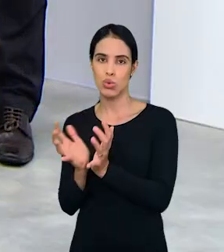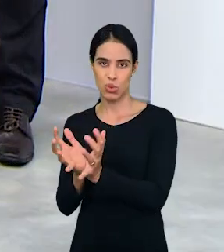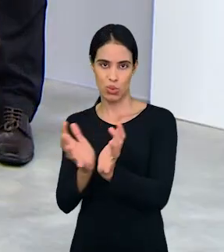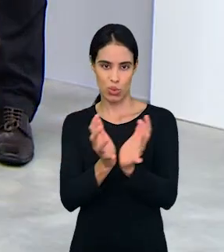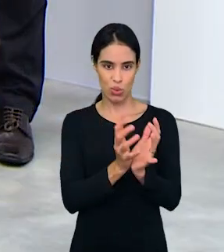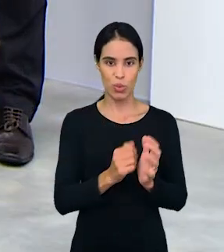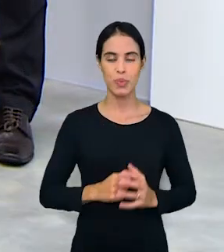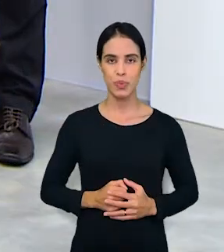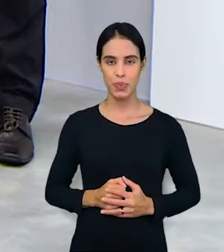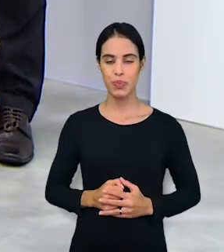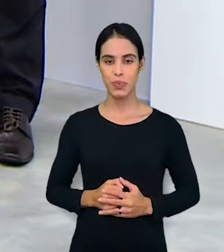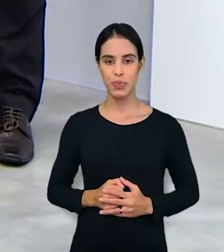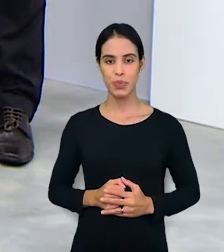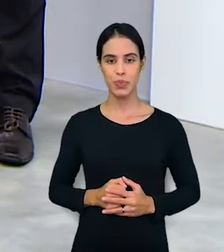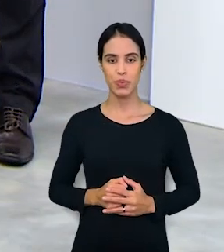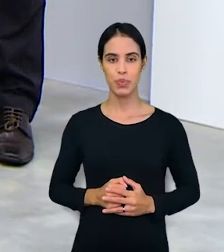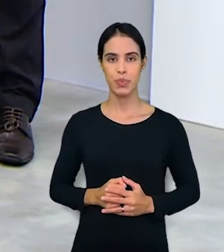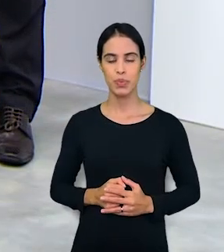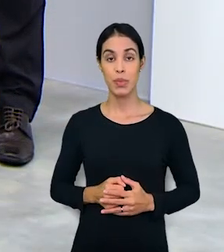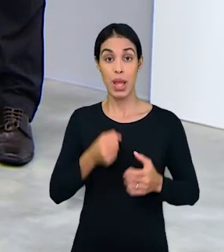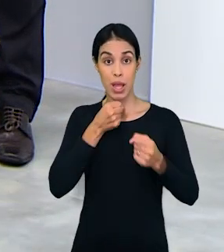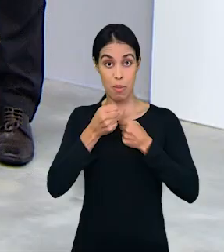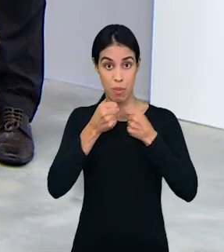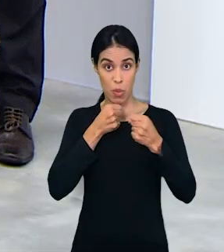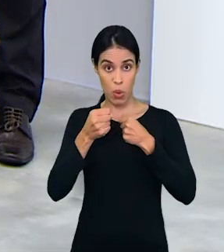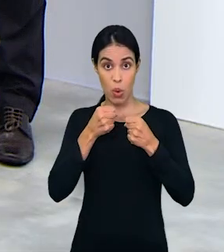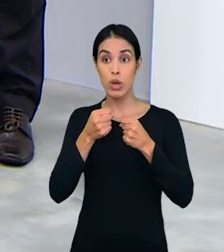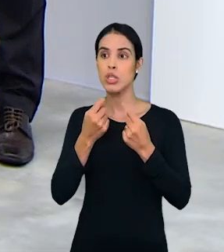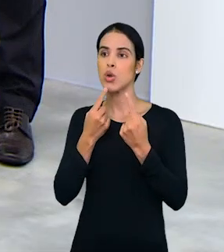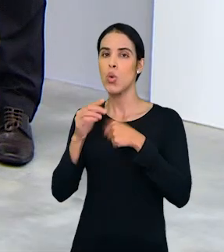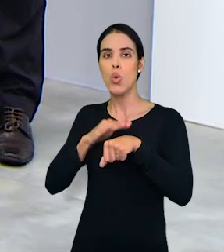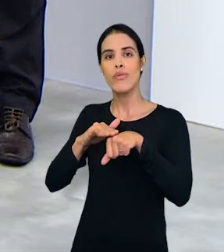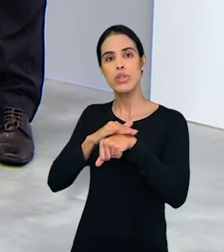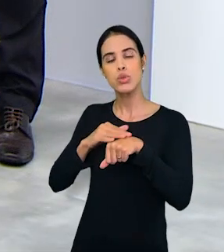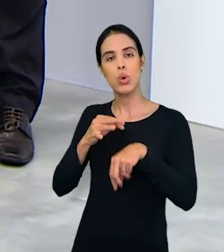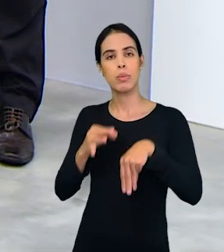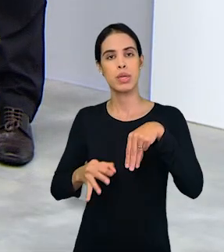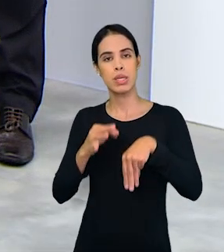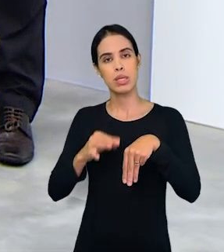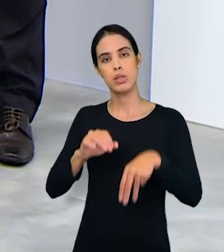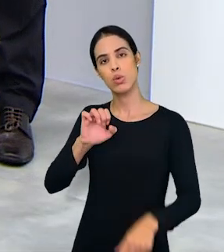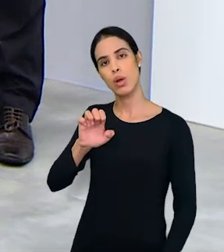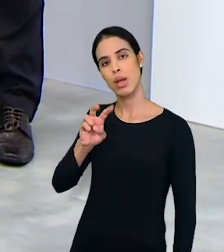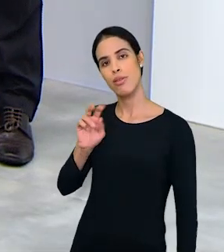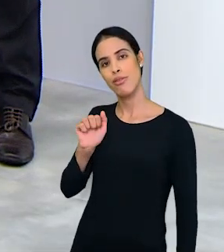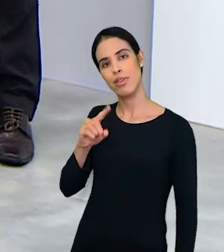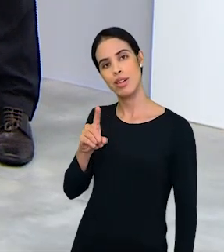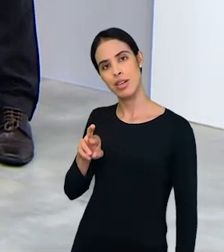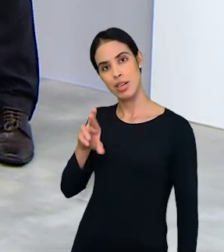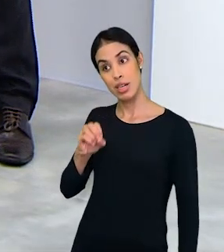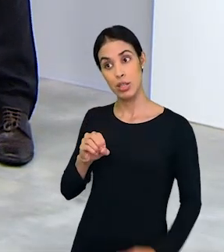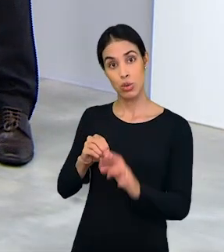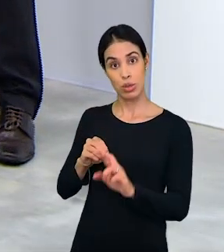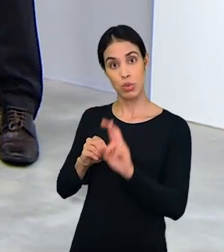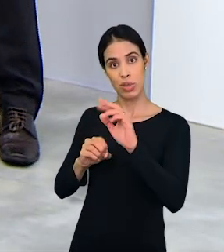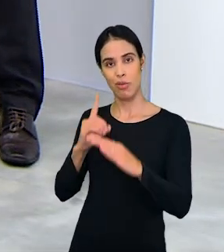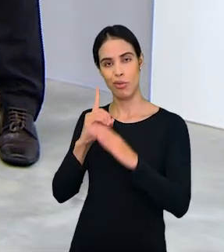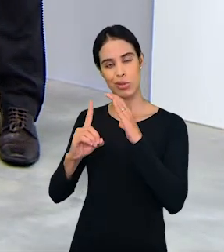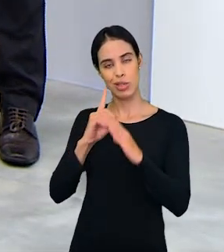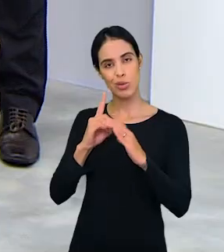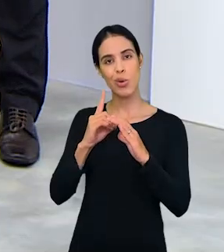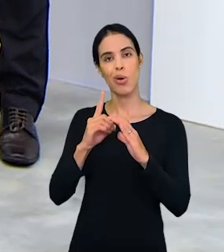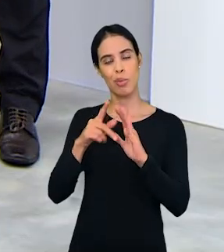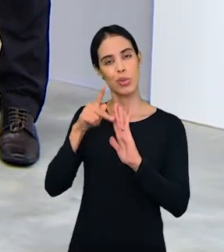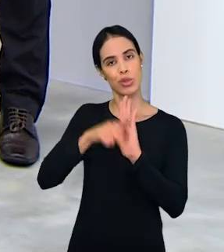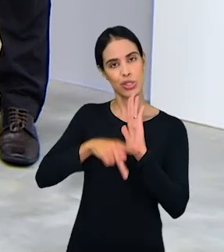órgãos. E ainda sobre esse assunto, Luana, o repórter Rafael Silva conversou com o ministro do TST, Evandro Valadão. O coordenador do Programa